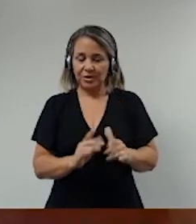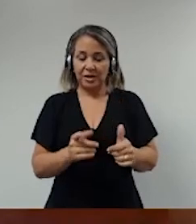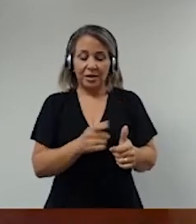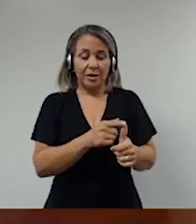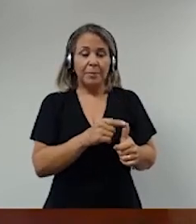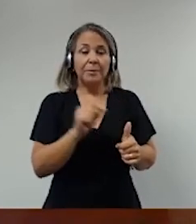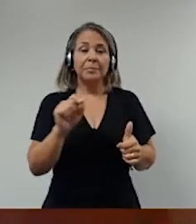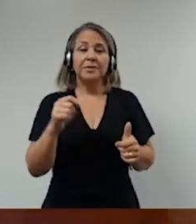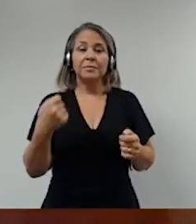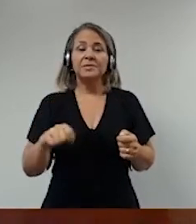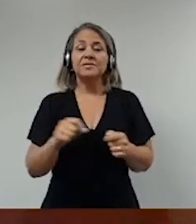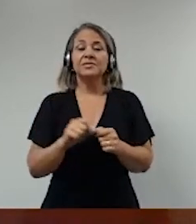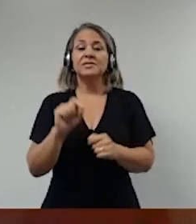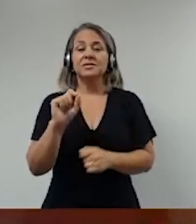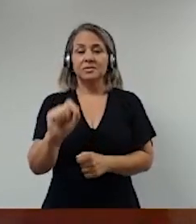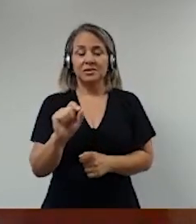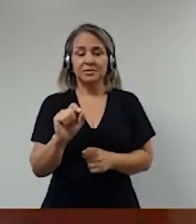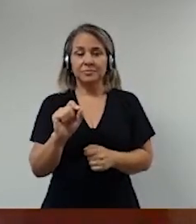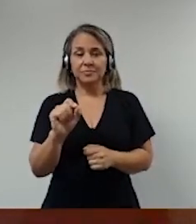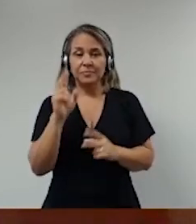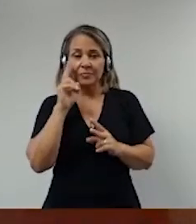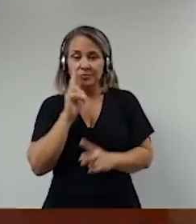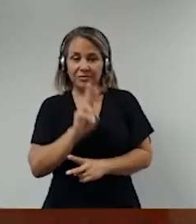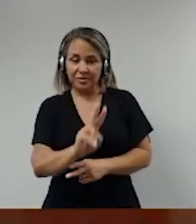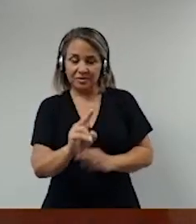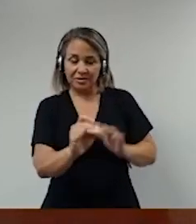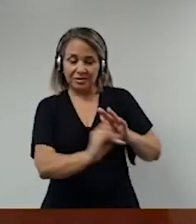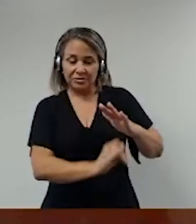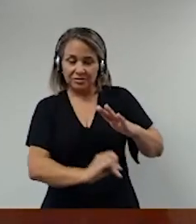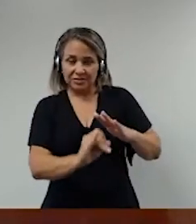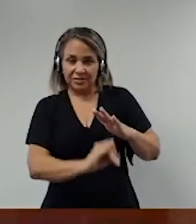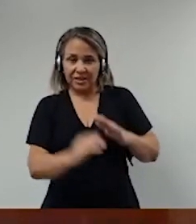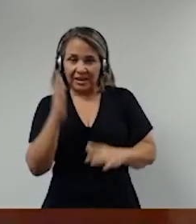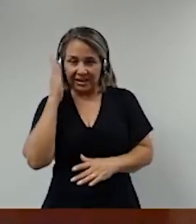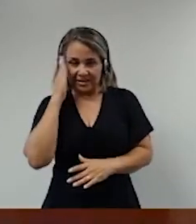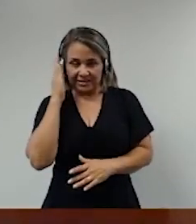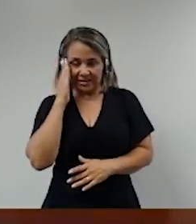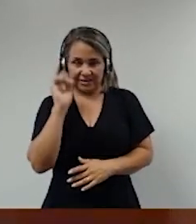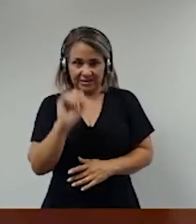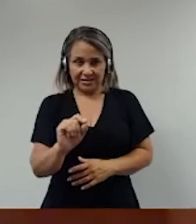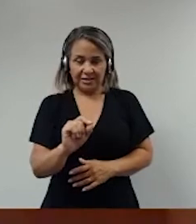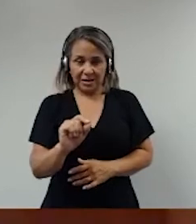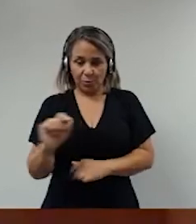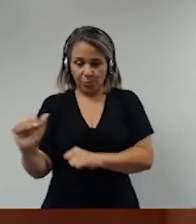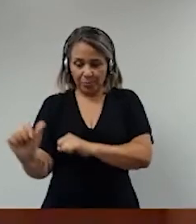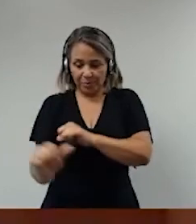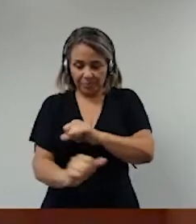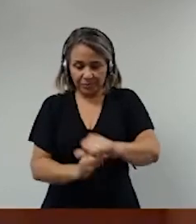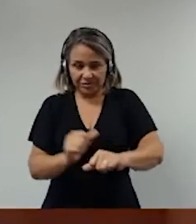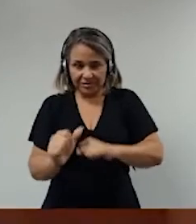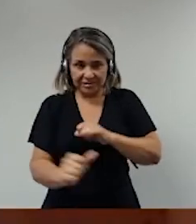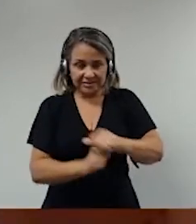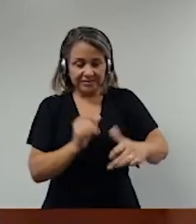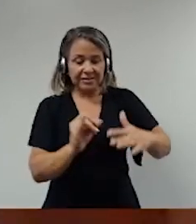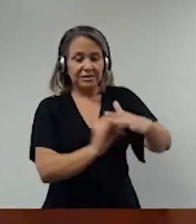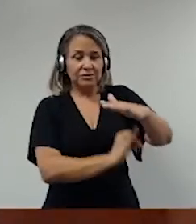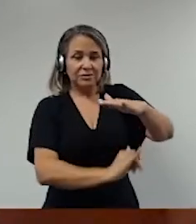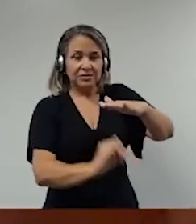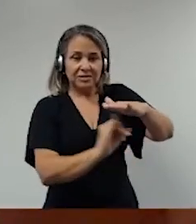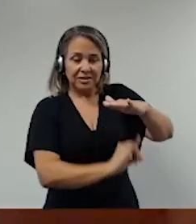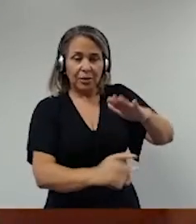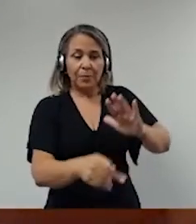coisa que nós temos que fazer, do ponto de vista institucional, é entender que uma mudança institucional é parte